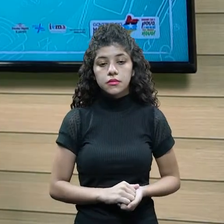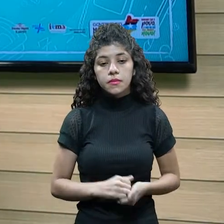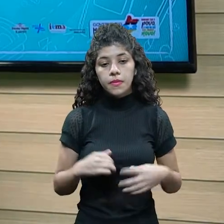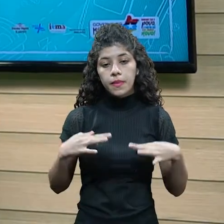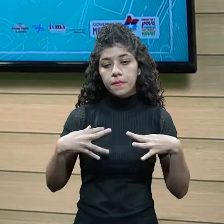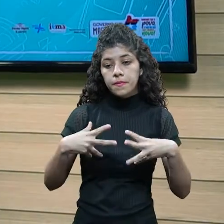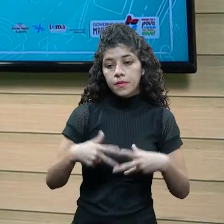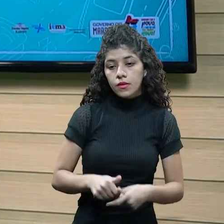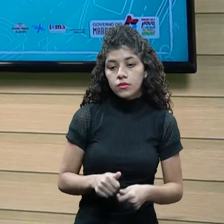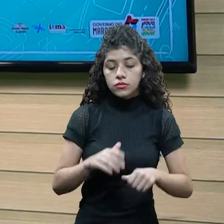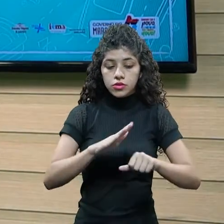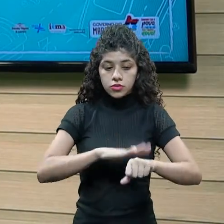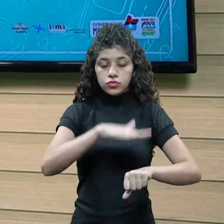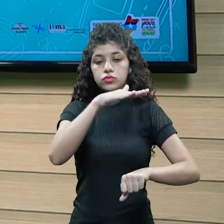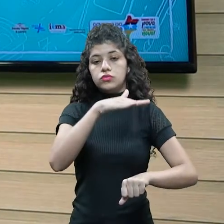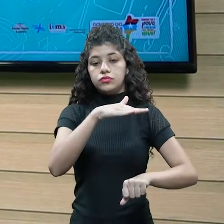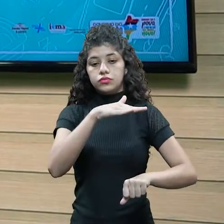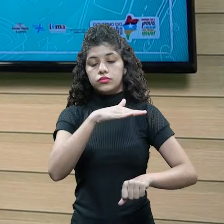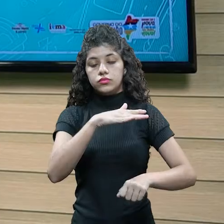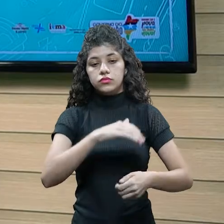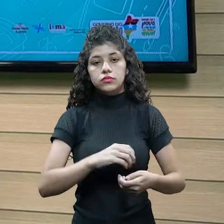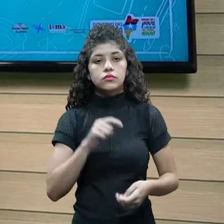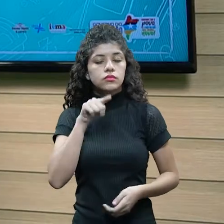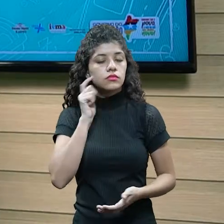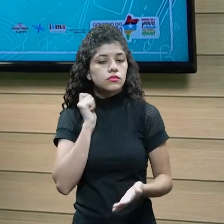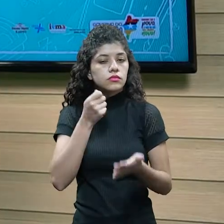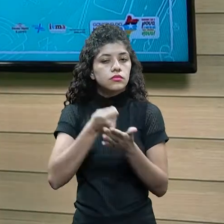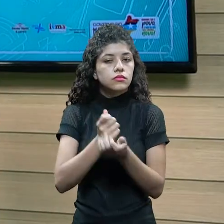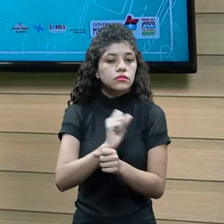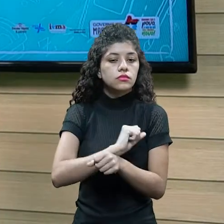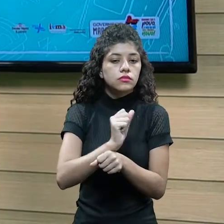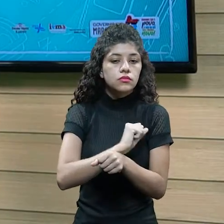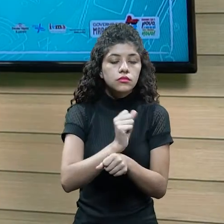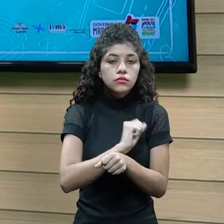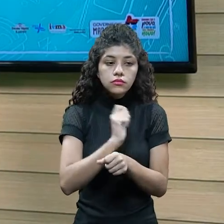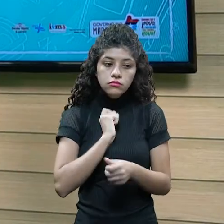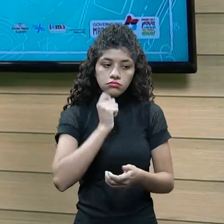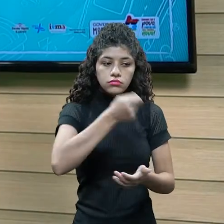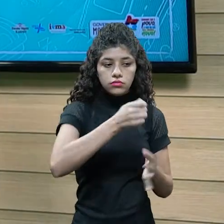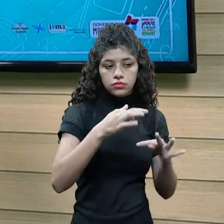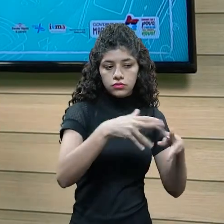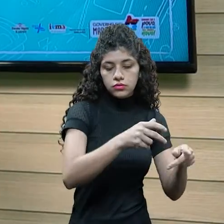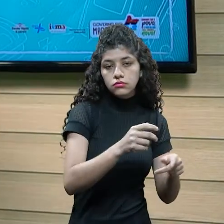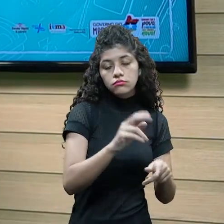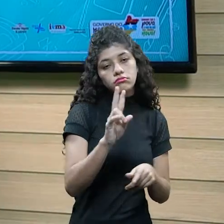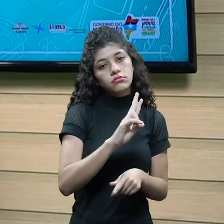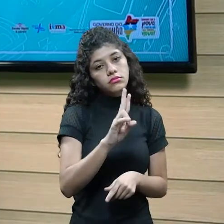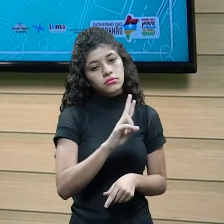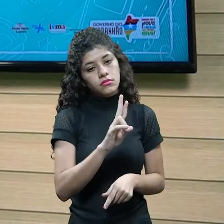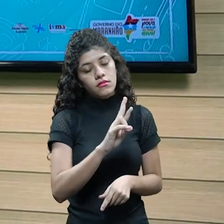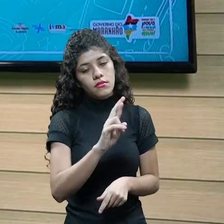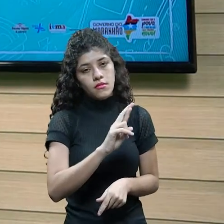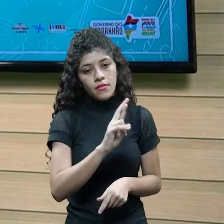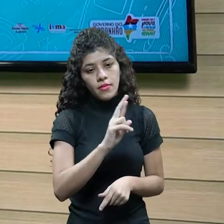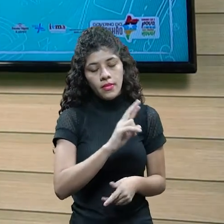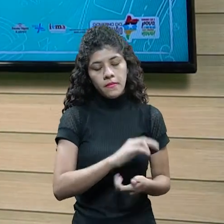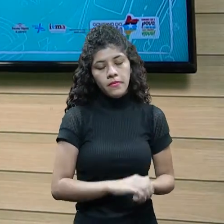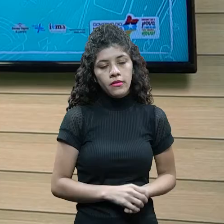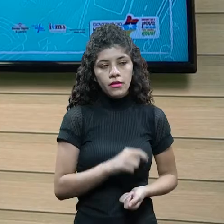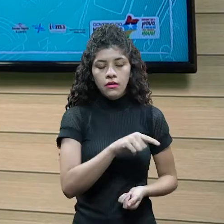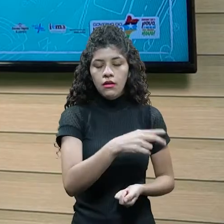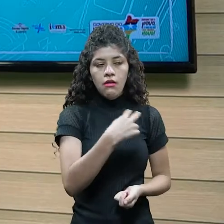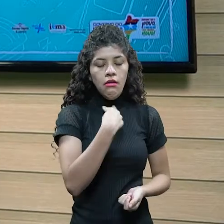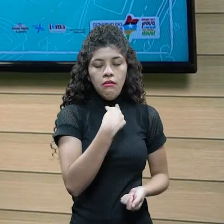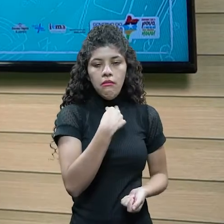juros é tudo aquilo que vai ser acrescido de um capital inicial. Você vai comprar um carro à vista é de um valor. Normalmente você não tem condições de comprar um carro à